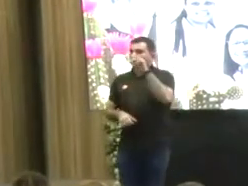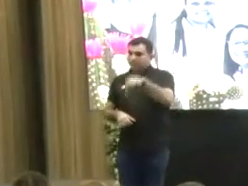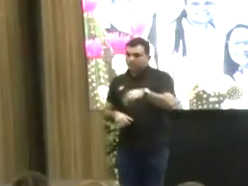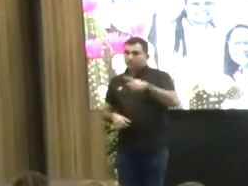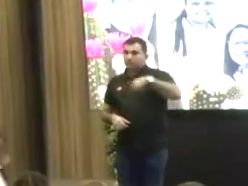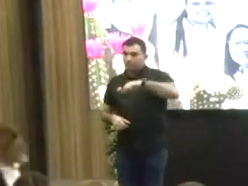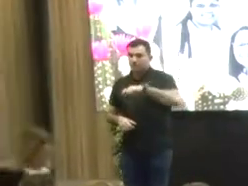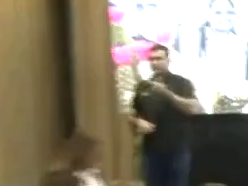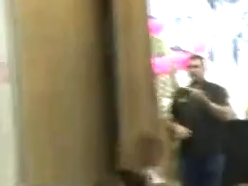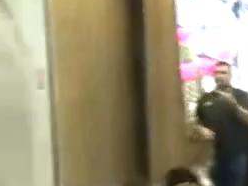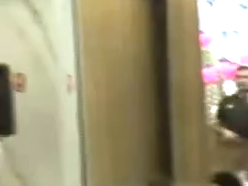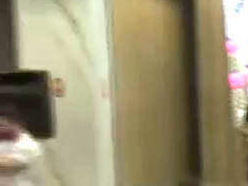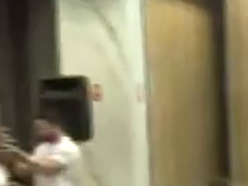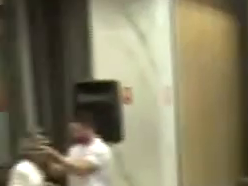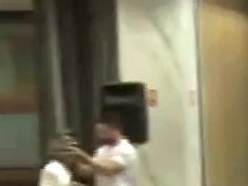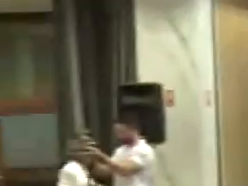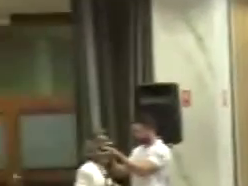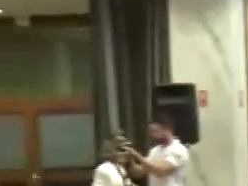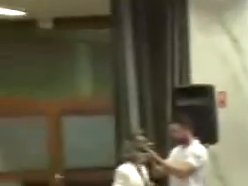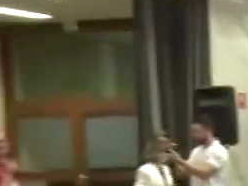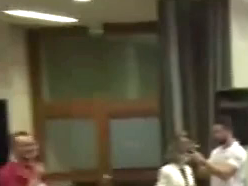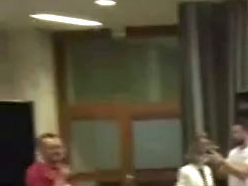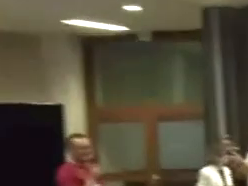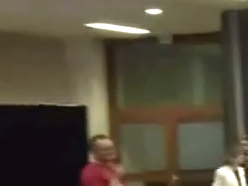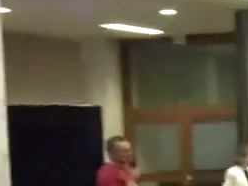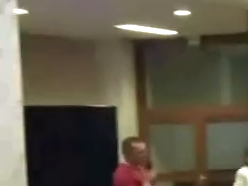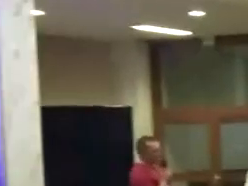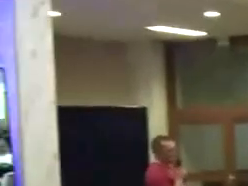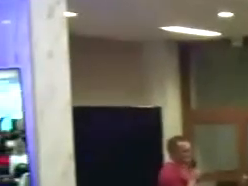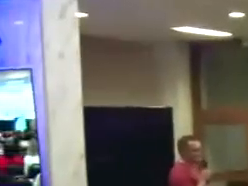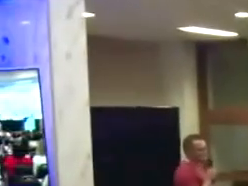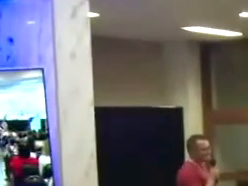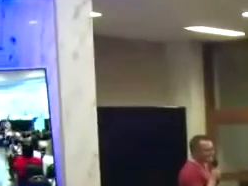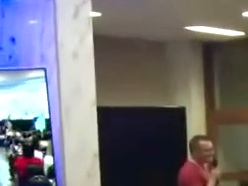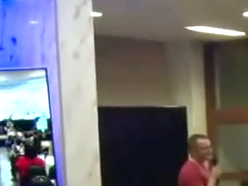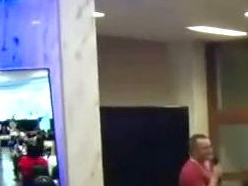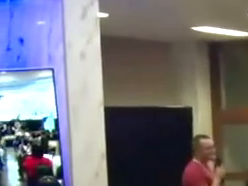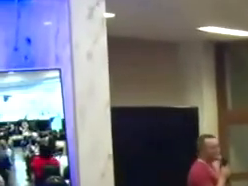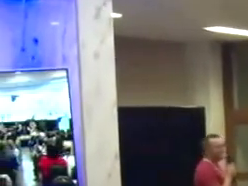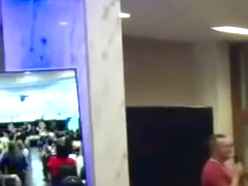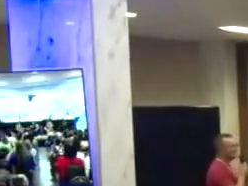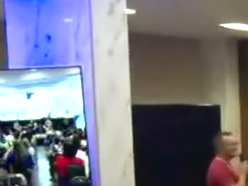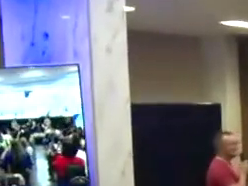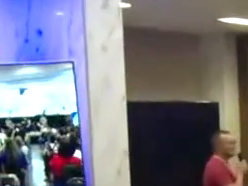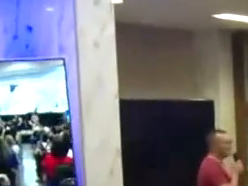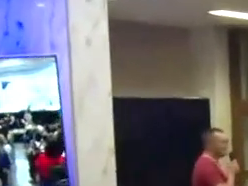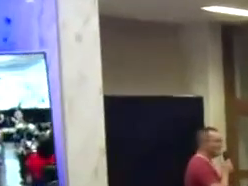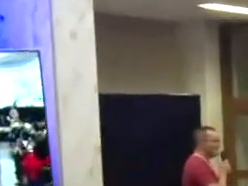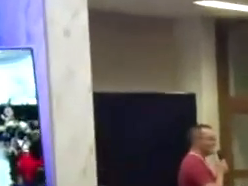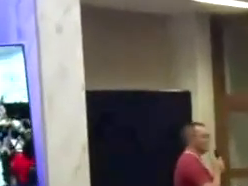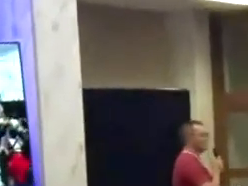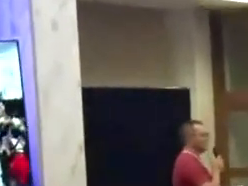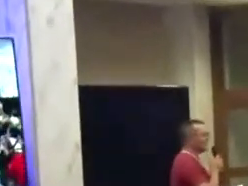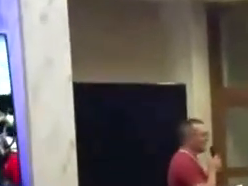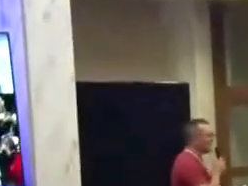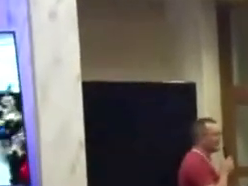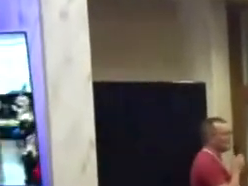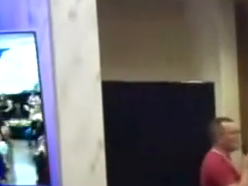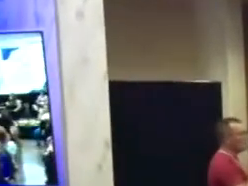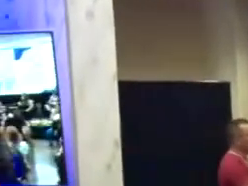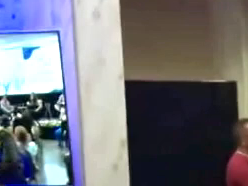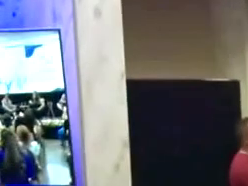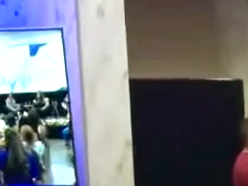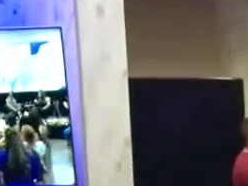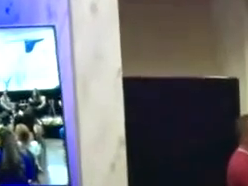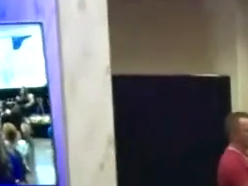horária de 20 horas, tem que assumir até 6 escolas, tá certo? E também quero vir falar aqui